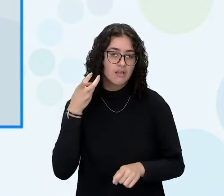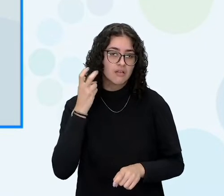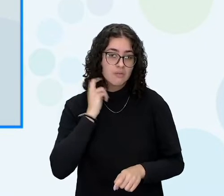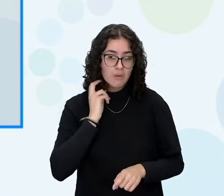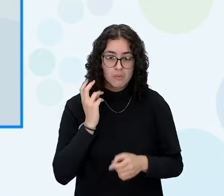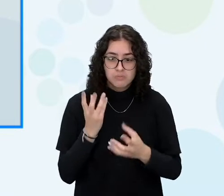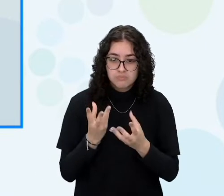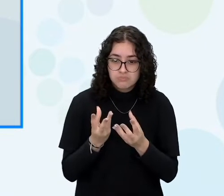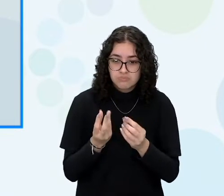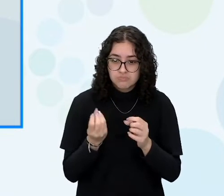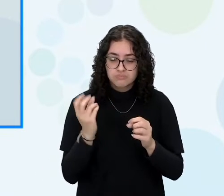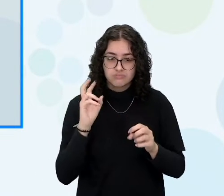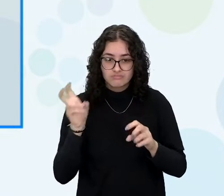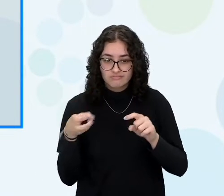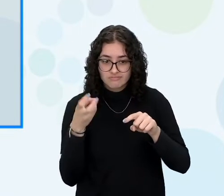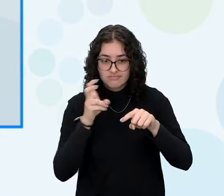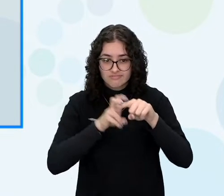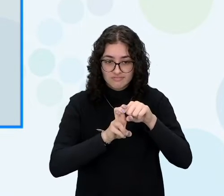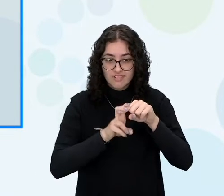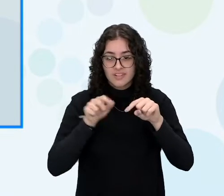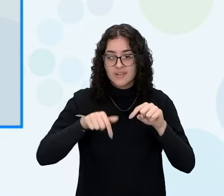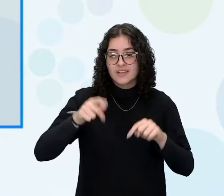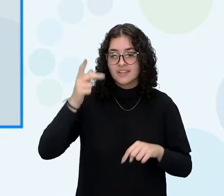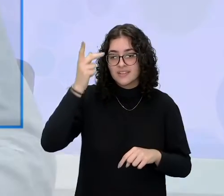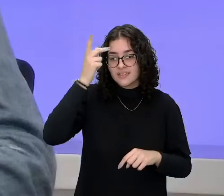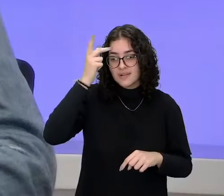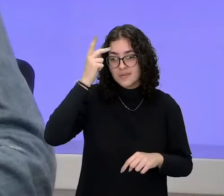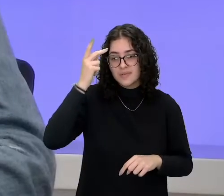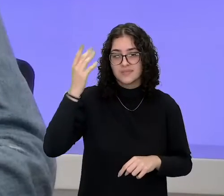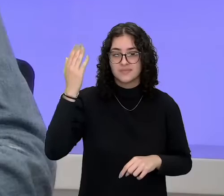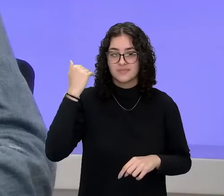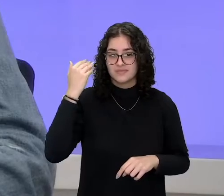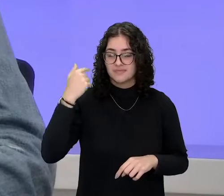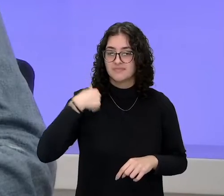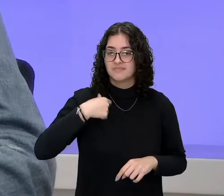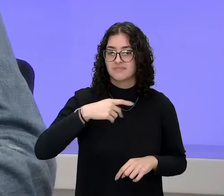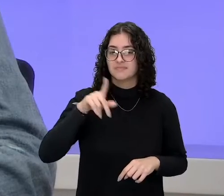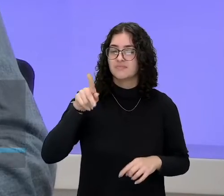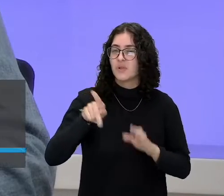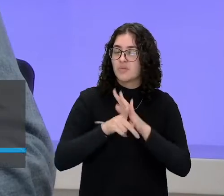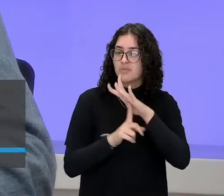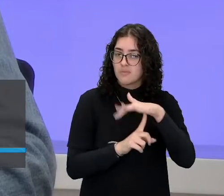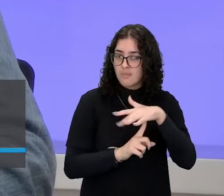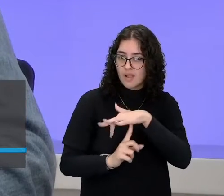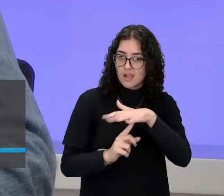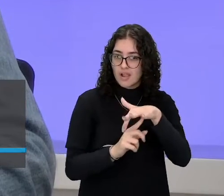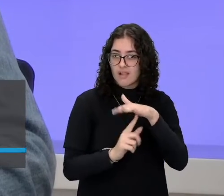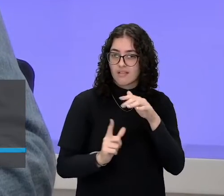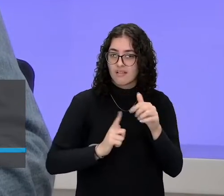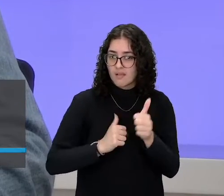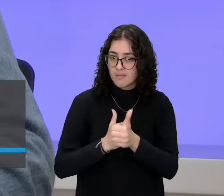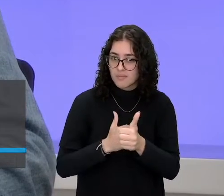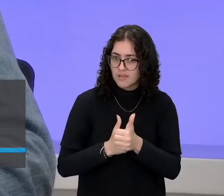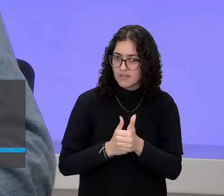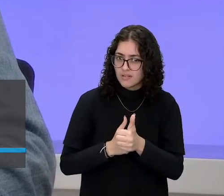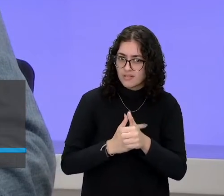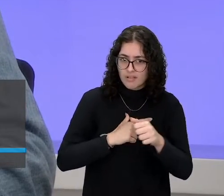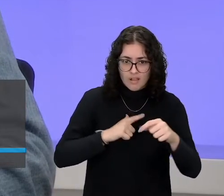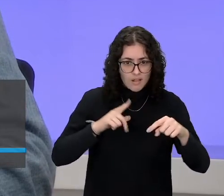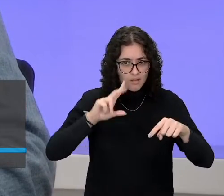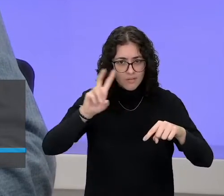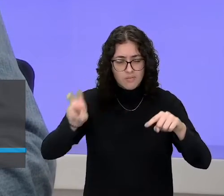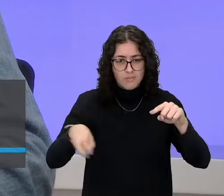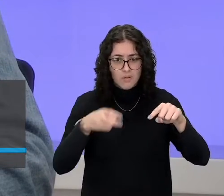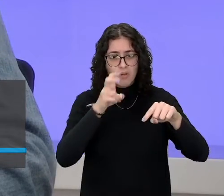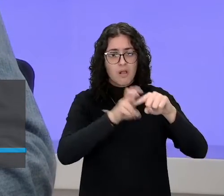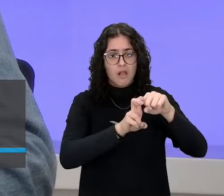Mas a gente vê morcego também até aqui na cidade de São Paulo, né? Outro dia eu estava vindo aqui no parque próximo que a gente tem. E tem